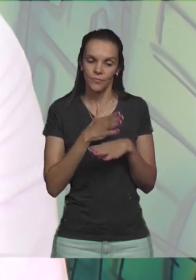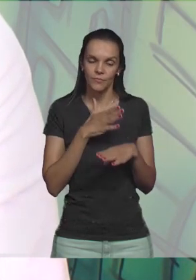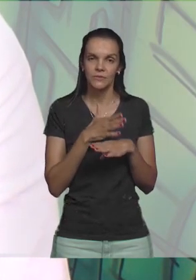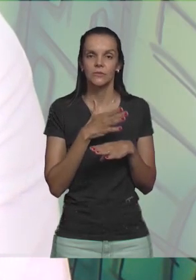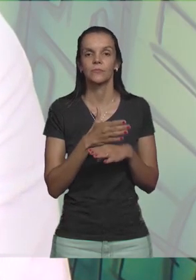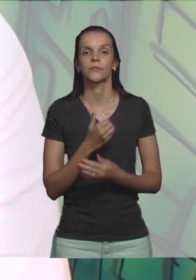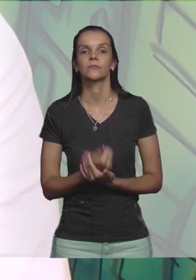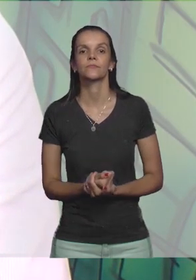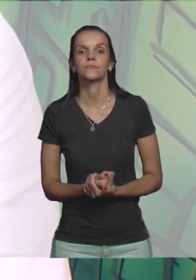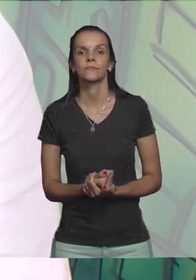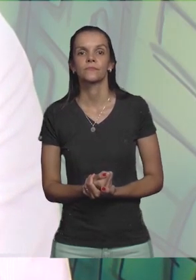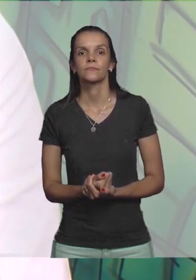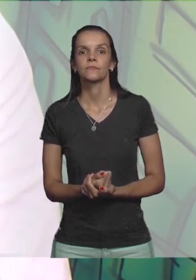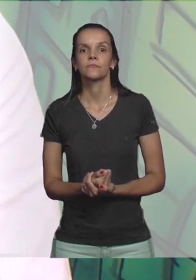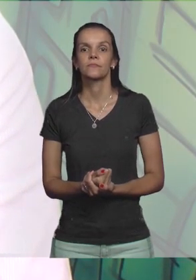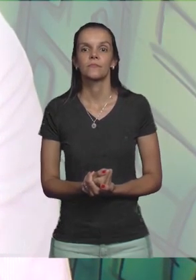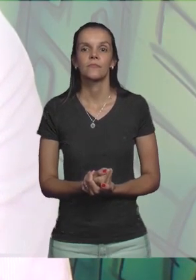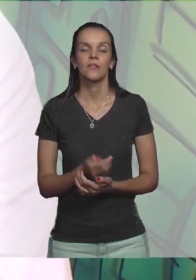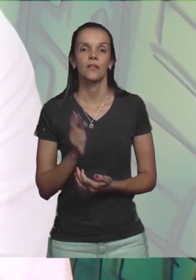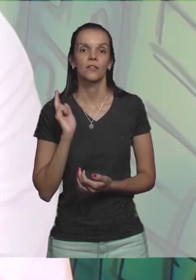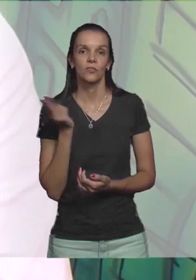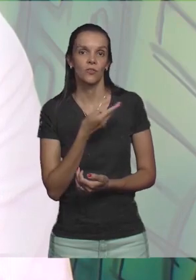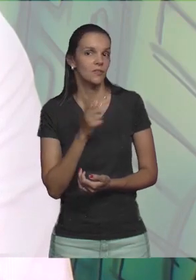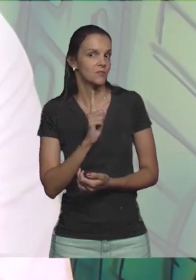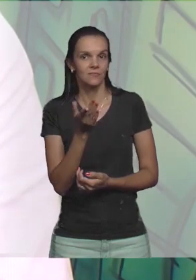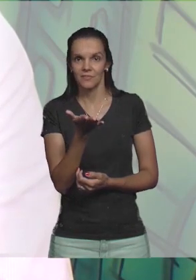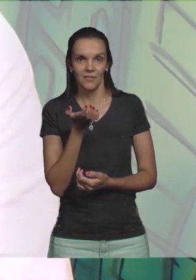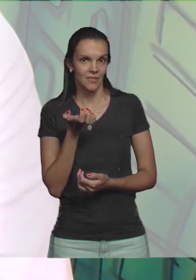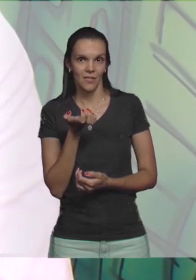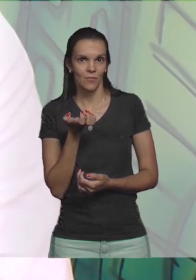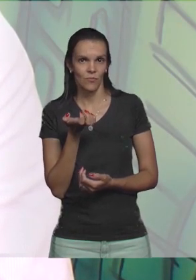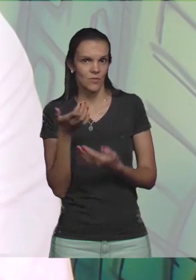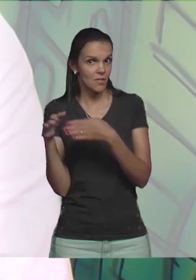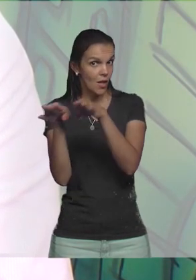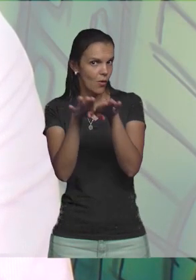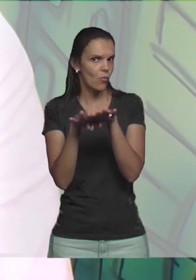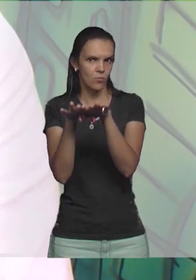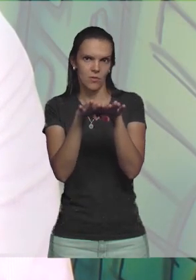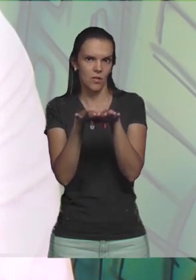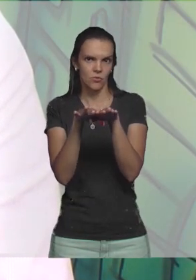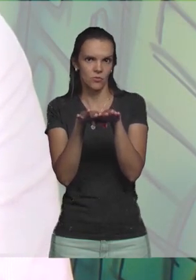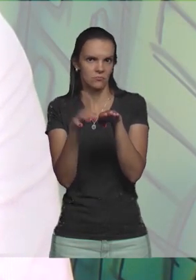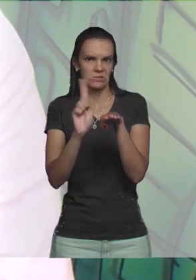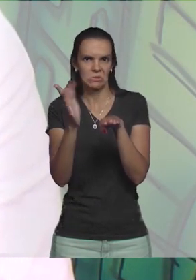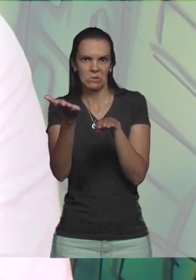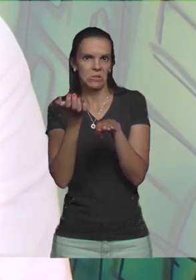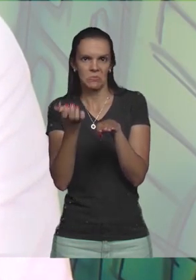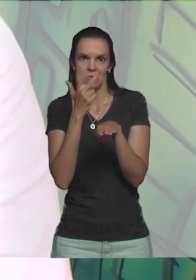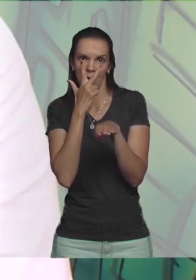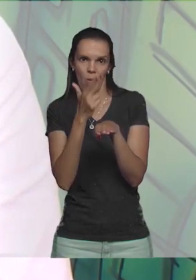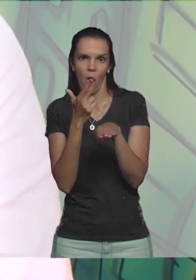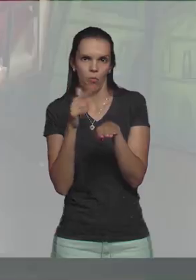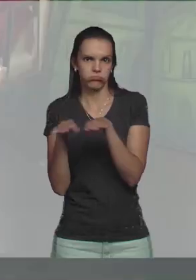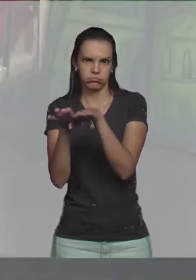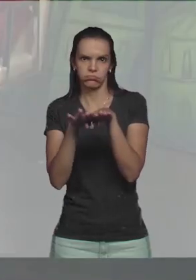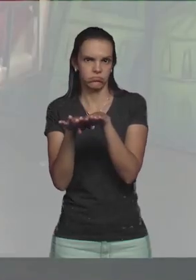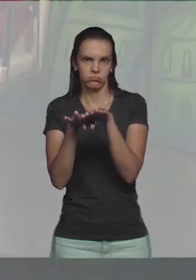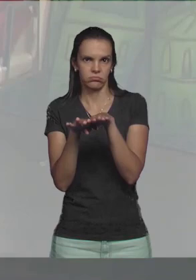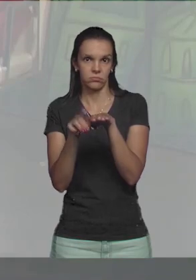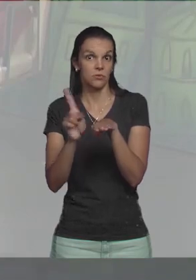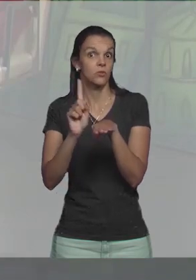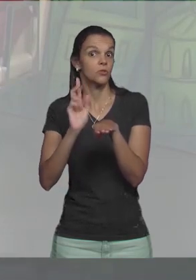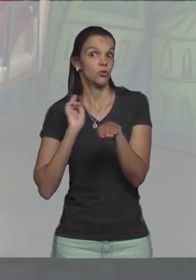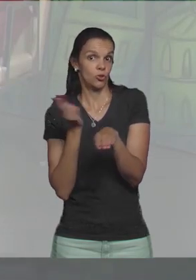participa, de que nós não queremos igualdade. Não queremos igualdade, não queremos ser igual a ninguém.